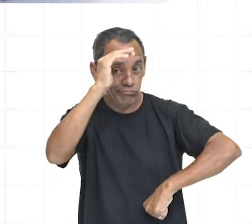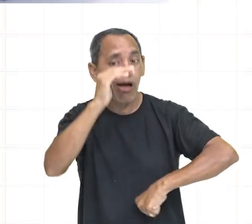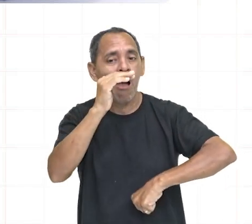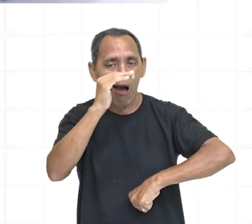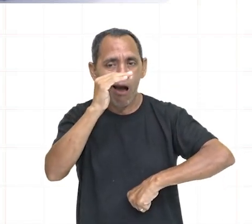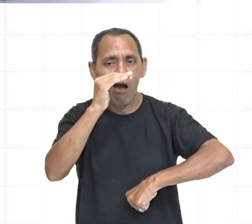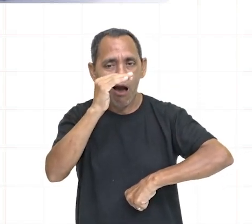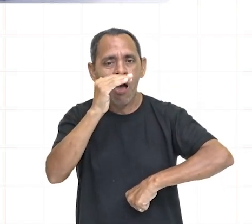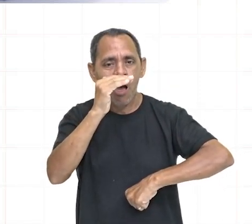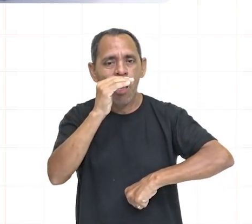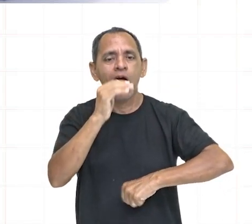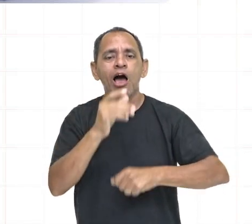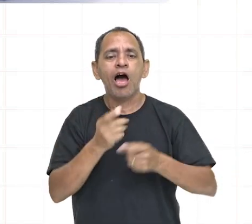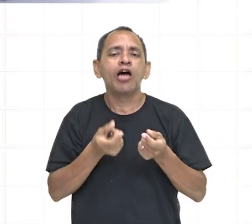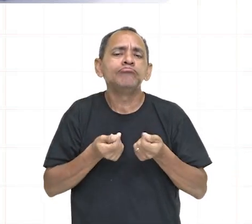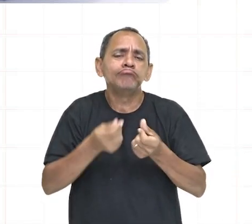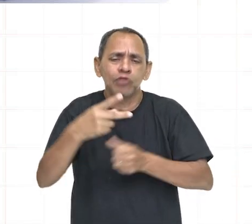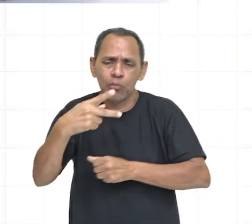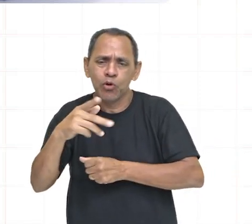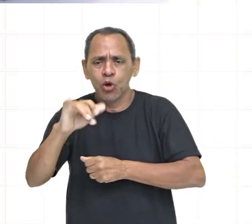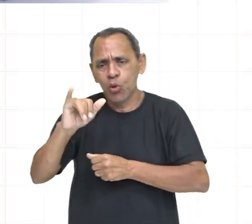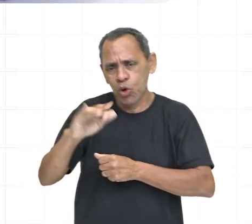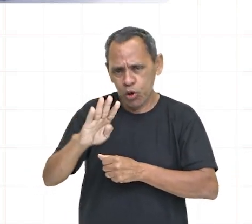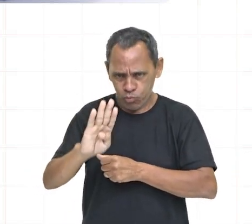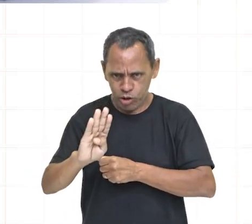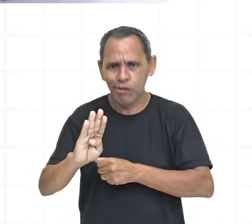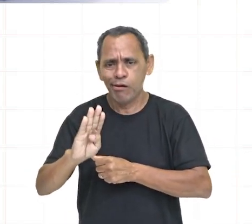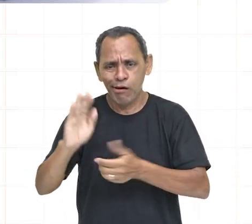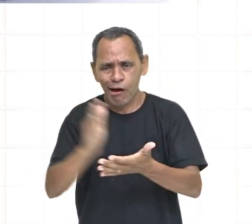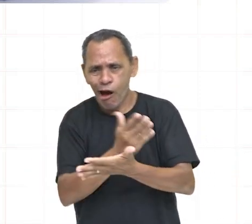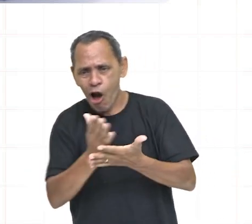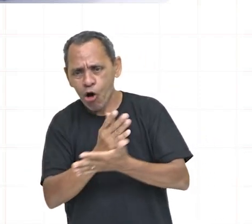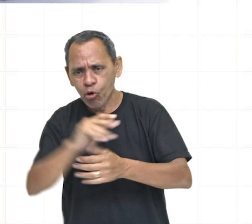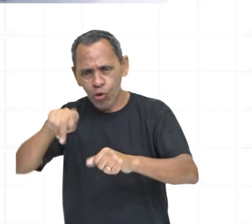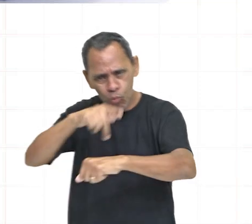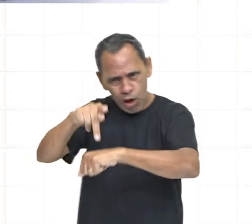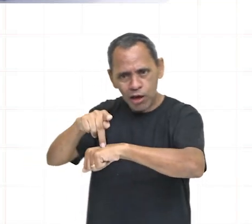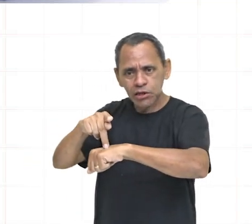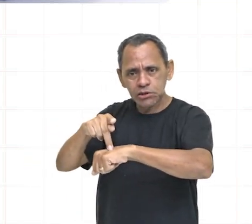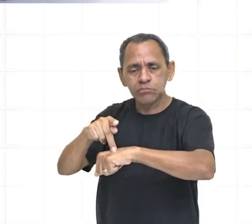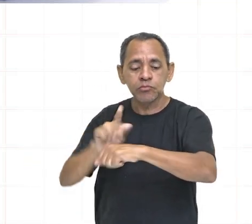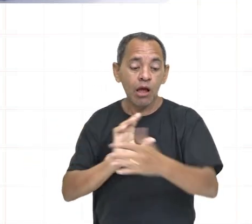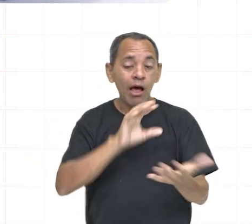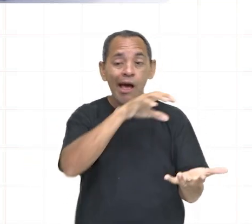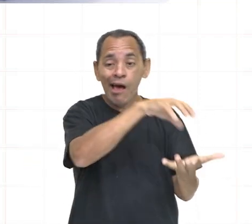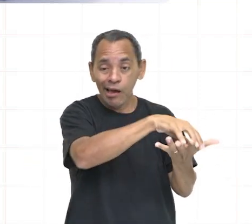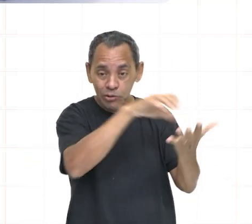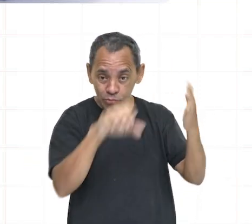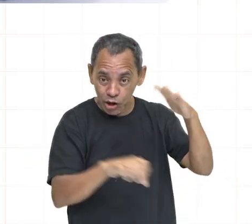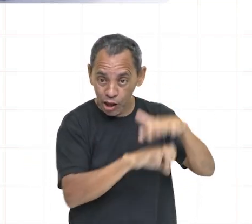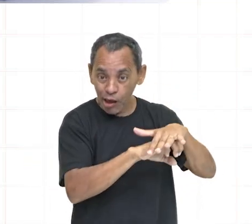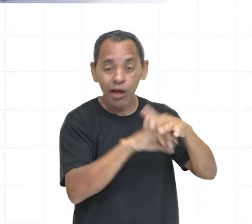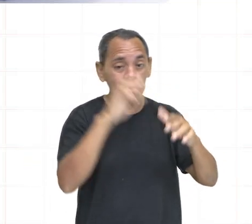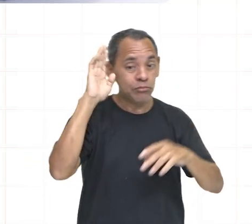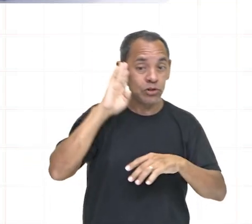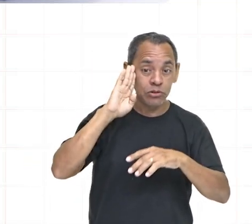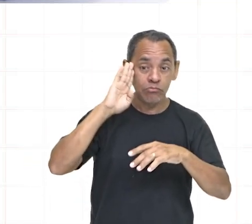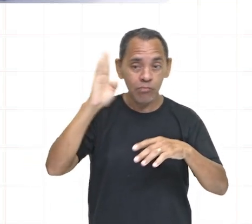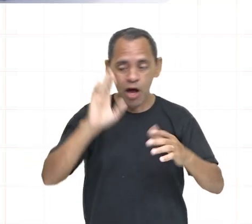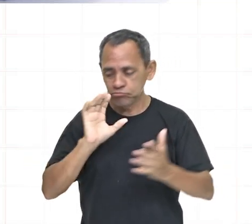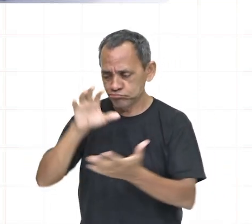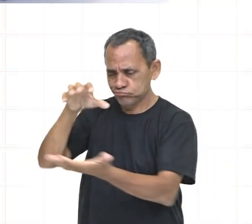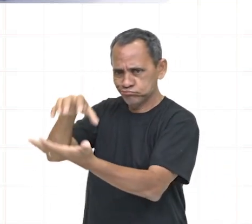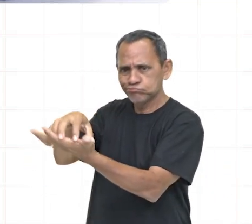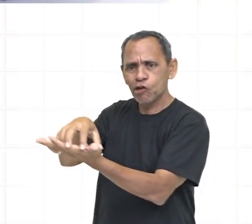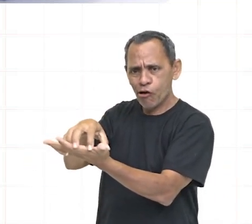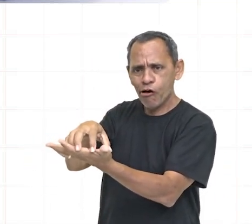a rentabilidade, do que o PIB de alguns países. Então essas transnacionais ou multinacionais, elas vão se instalar